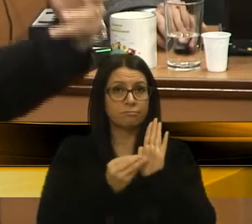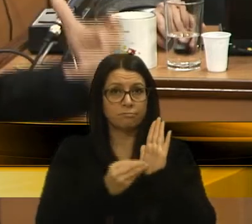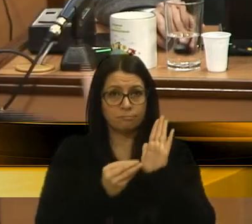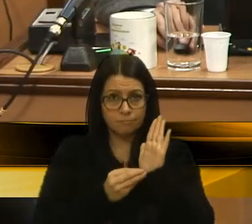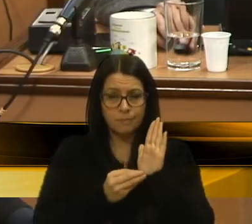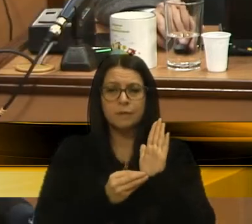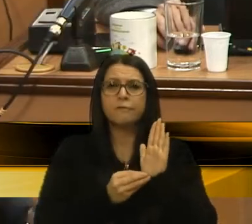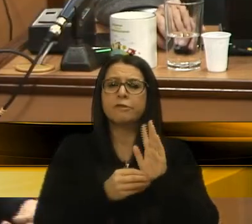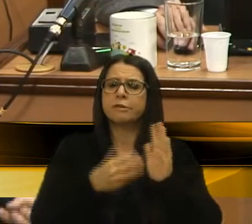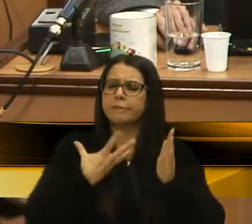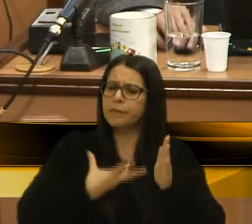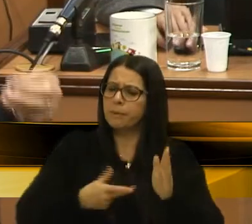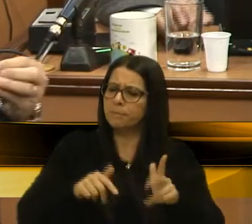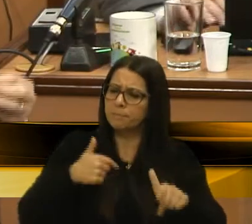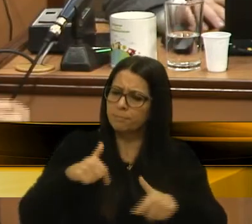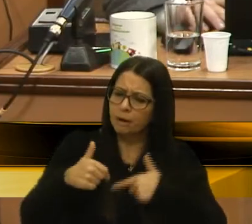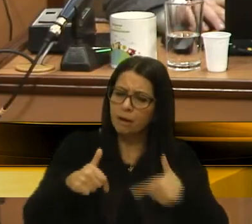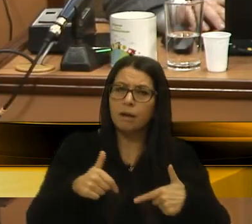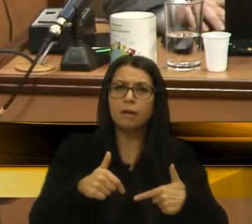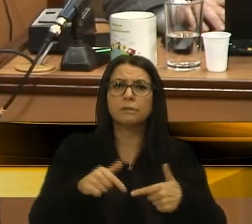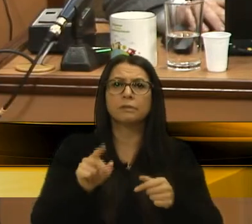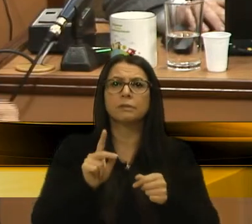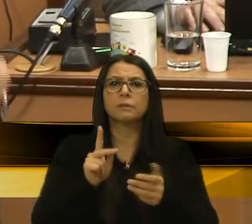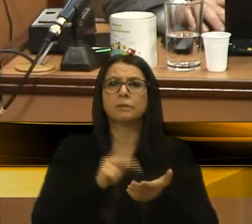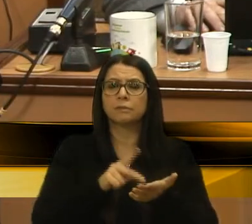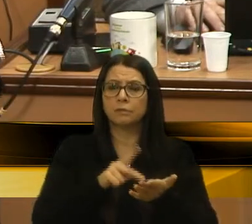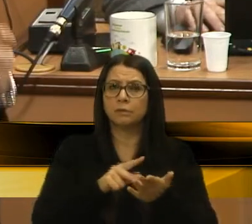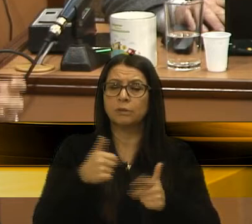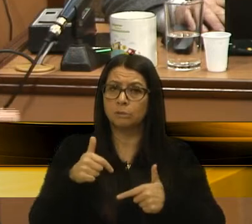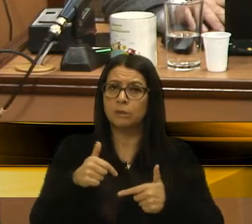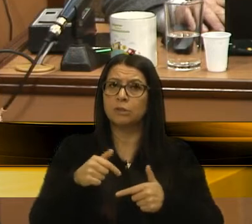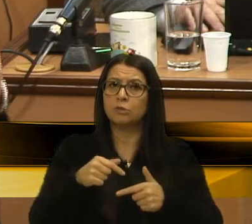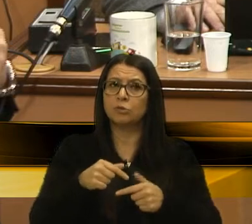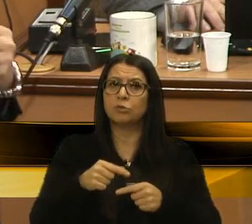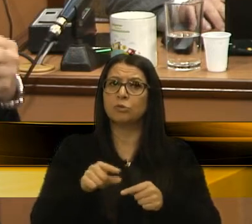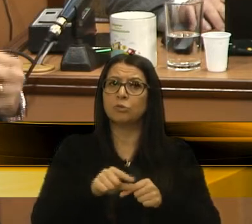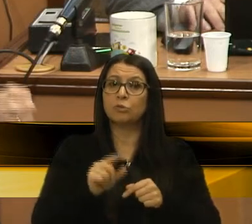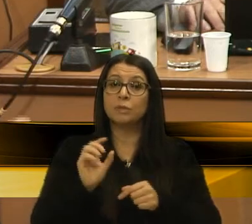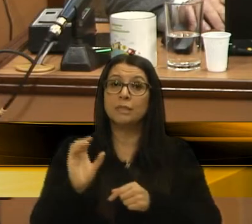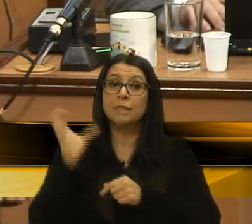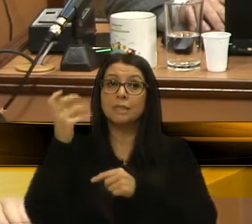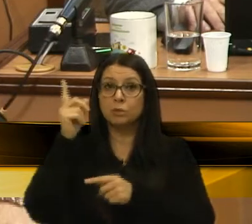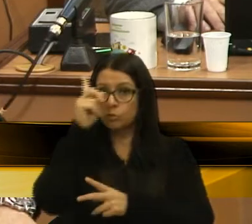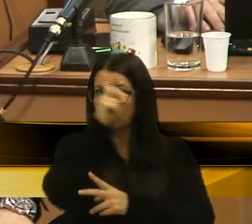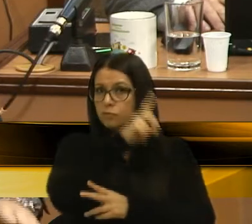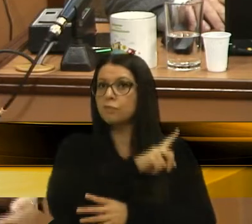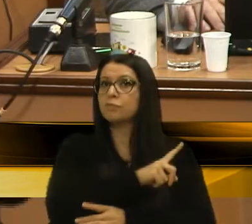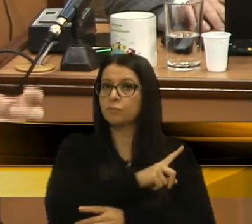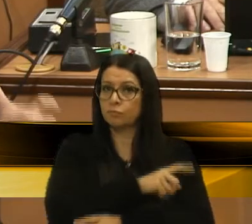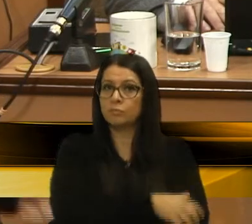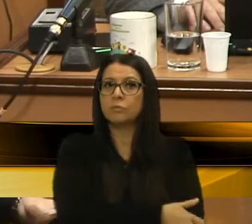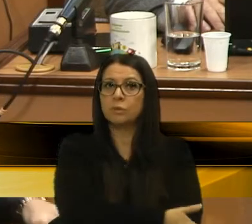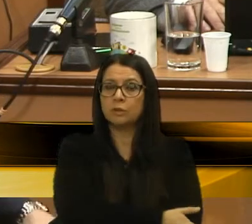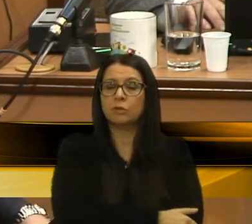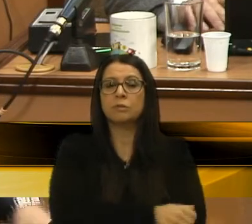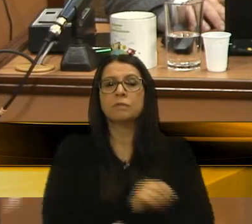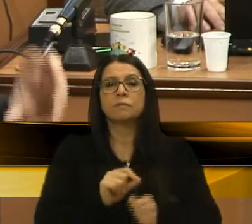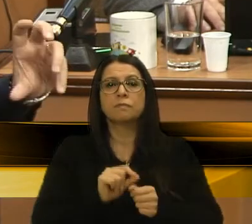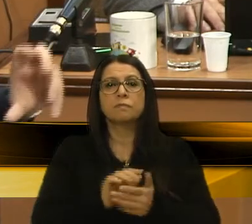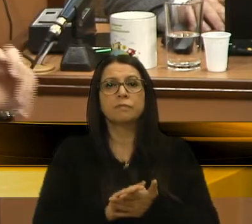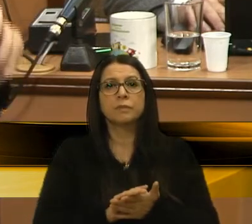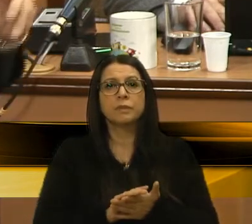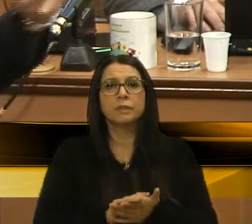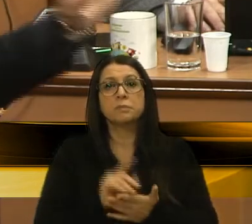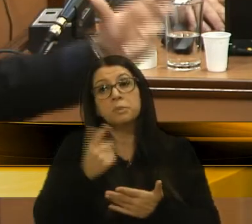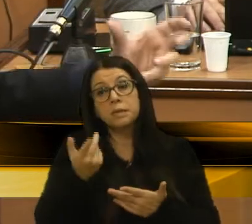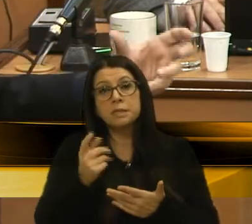exaustivamente analisadas. Nós fizemos um trabalho realmente que, né, de fôlego, com decisões difíceis, né, de ser tomadas, mas que